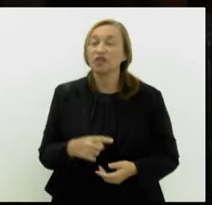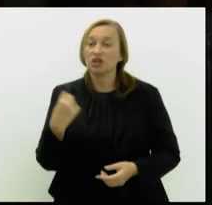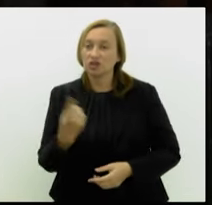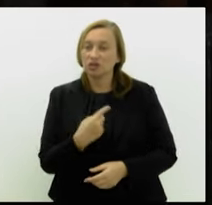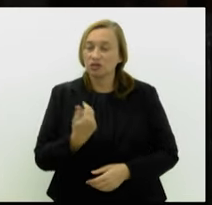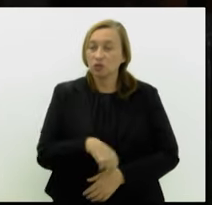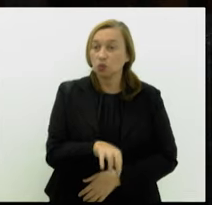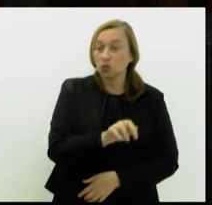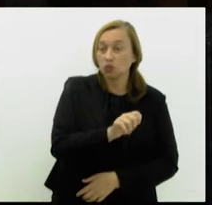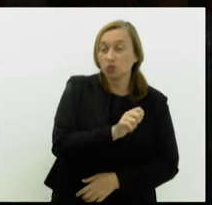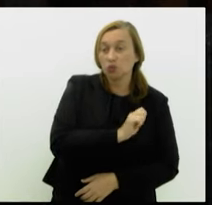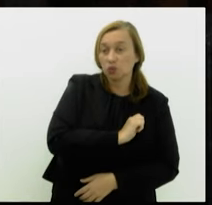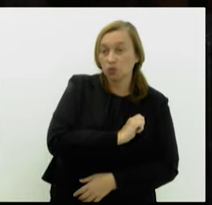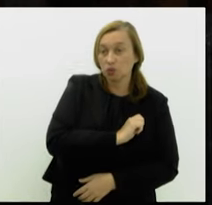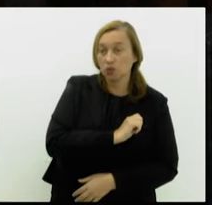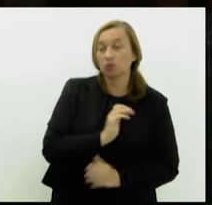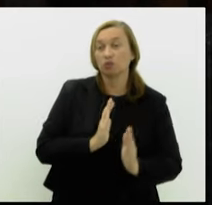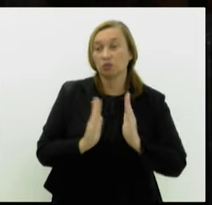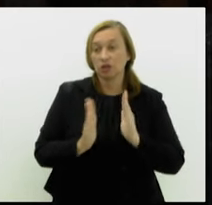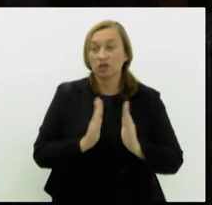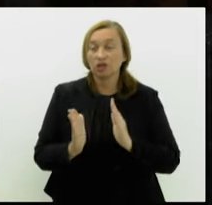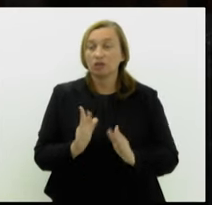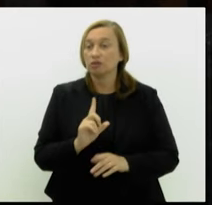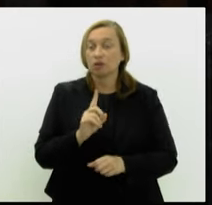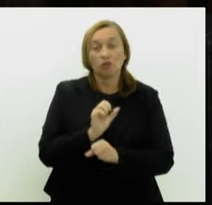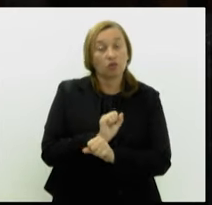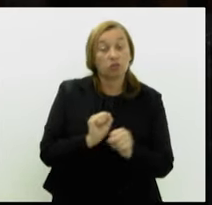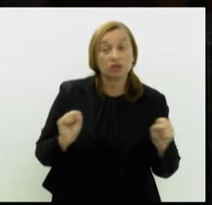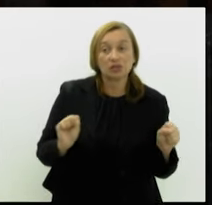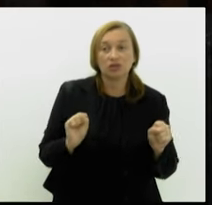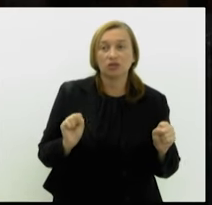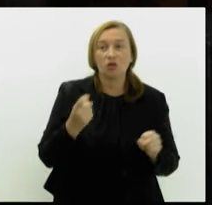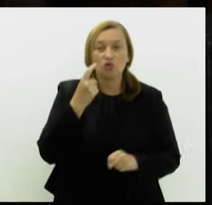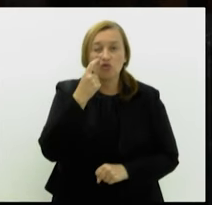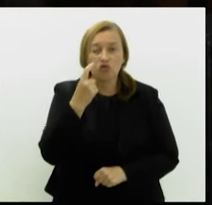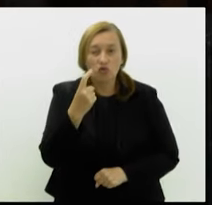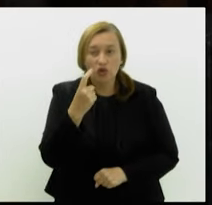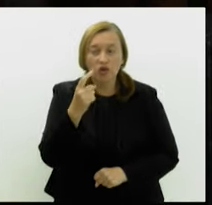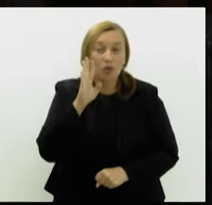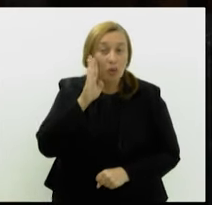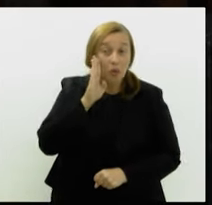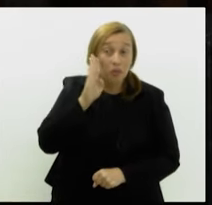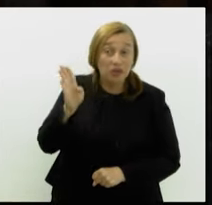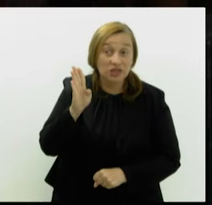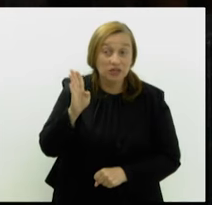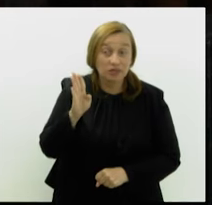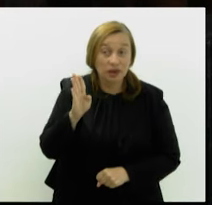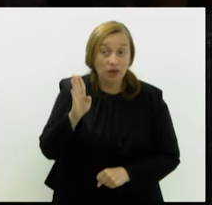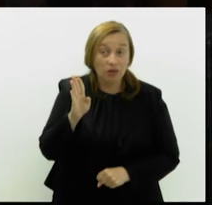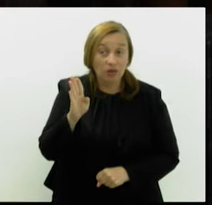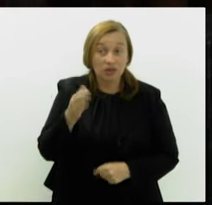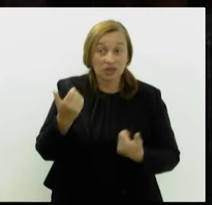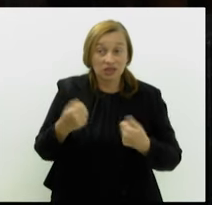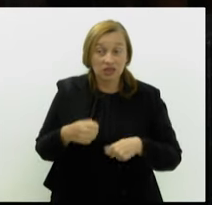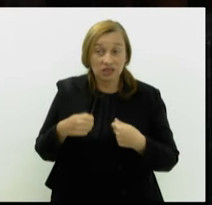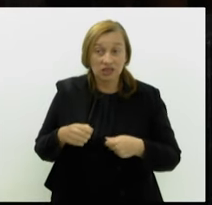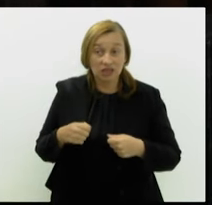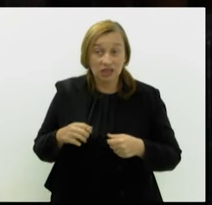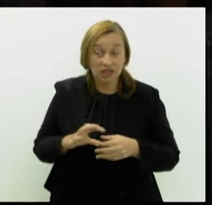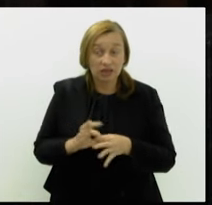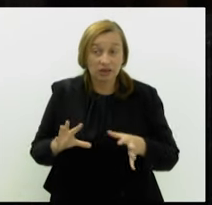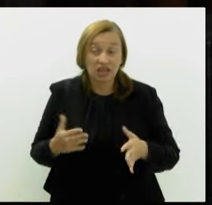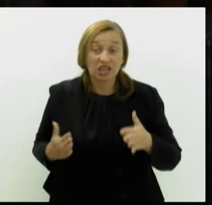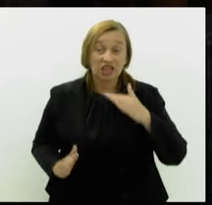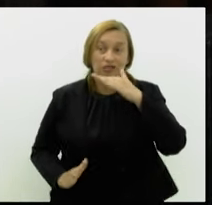de recuperação fiscal, ainda não foi possível ver a nossa principal demanda ser atendida, que é chegar a 200